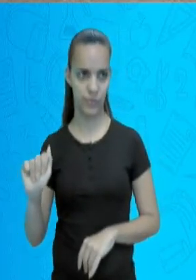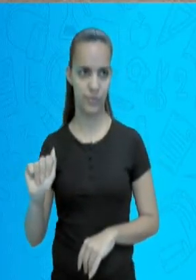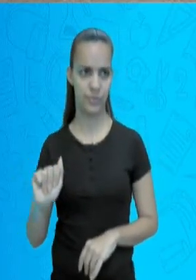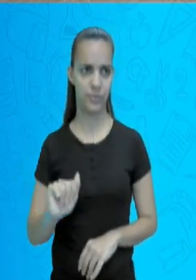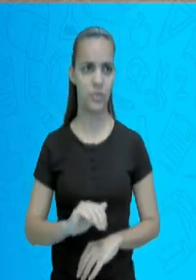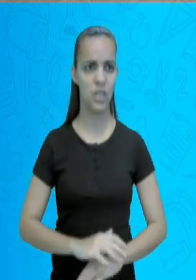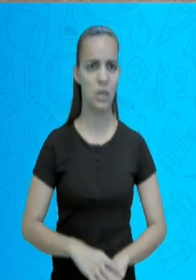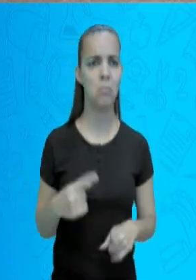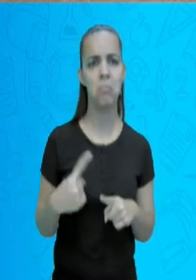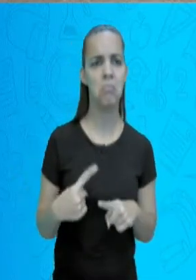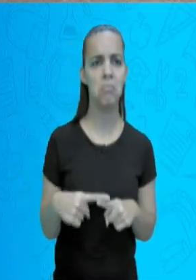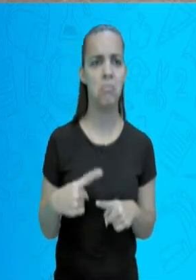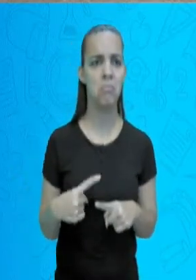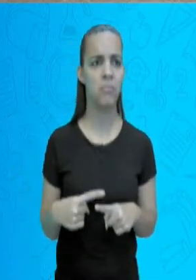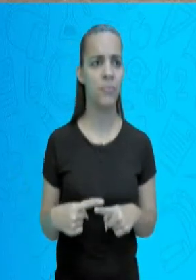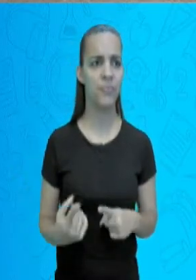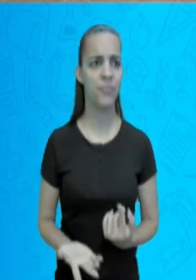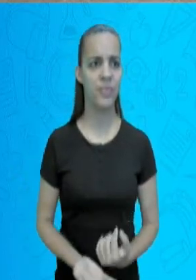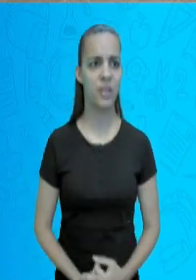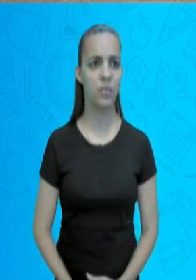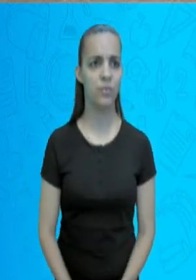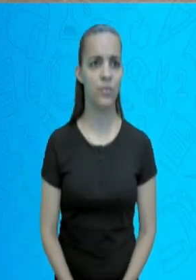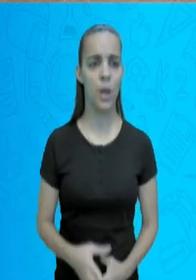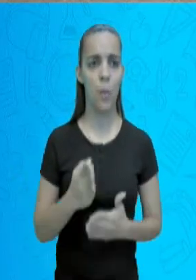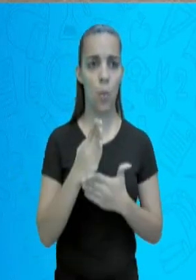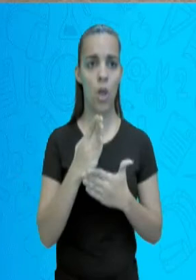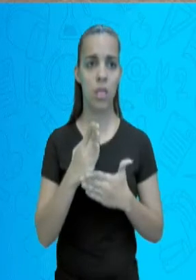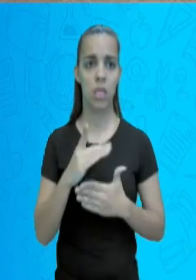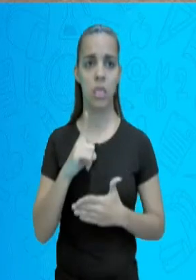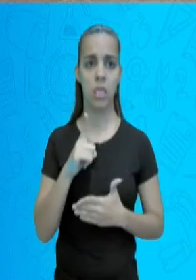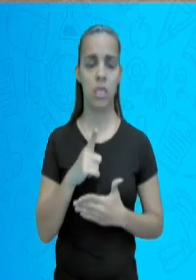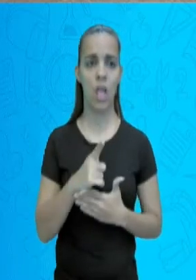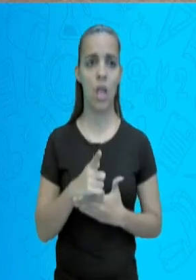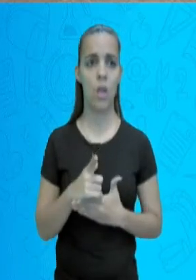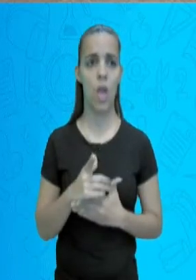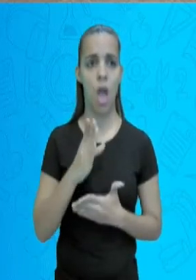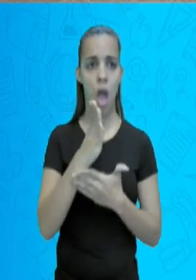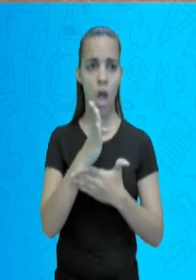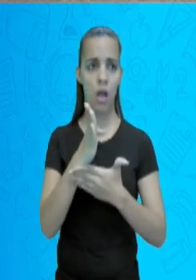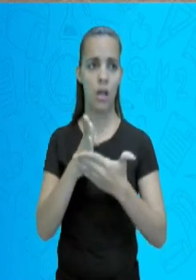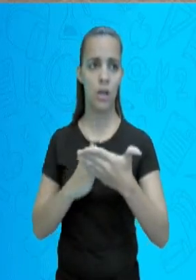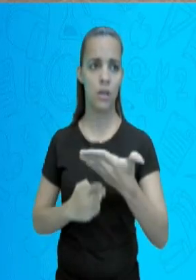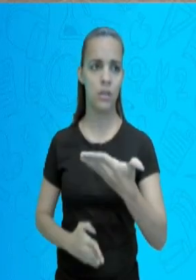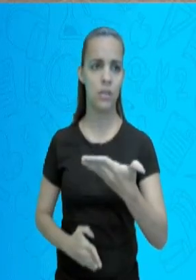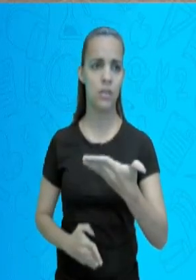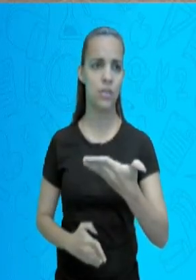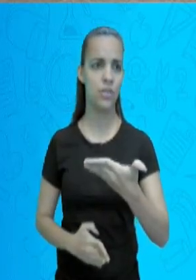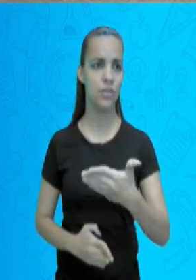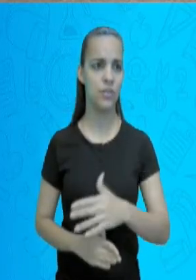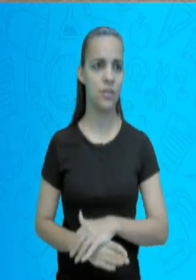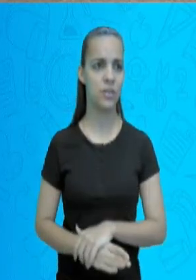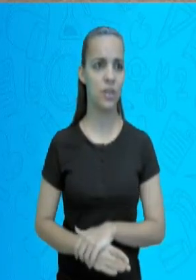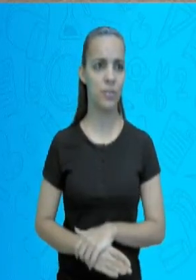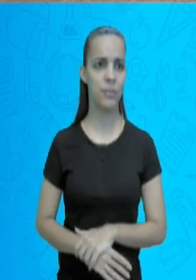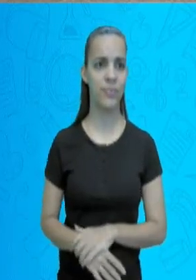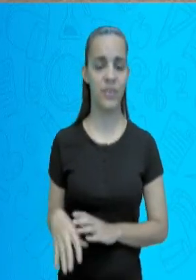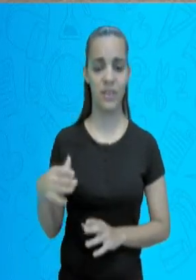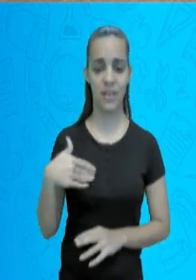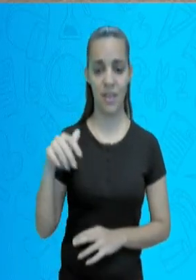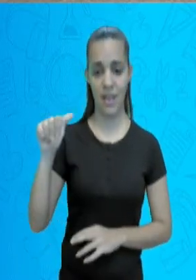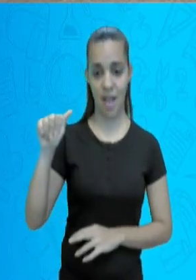Ásia. Por quê? Porque a divisão aqui, ó, entre Ásia e